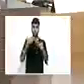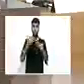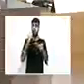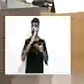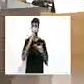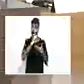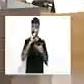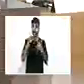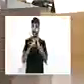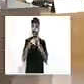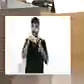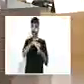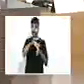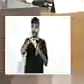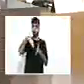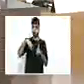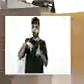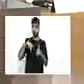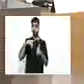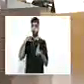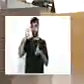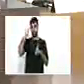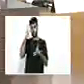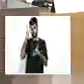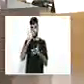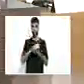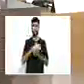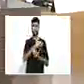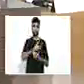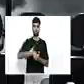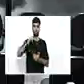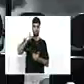competente Ministério Público do Estado de Minas